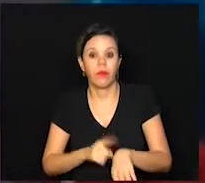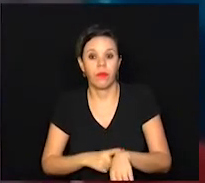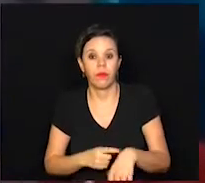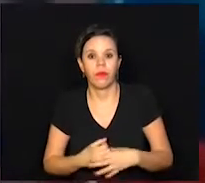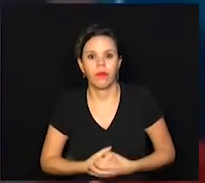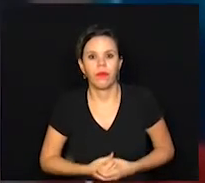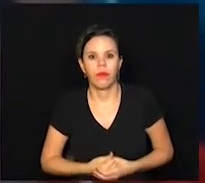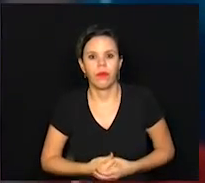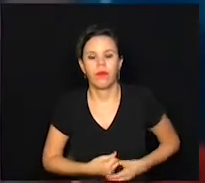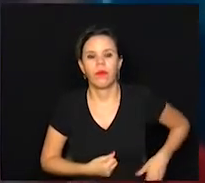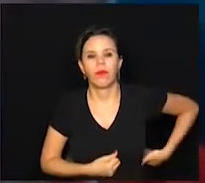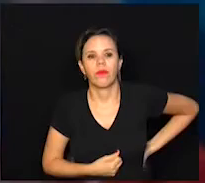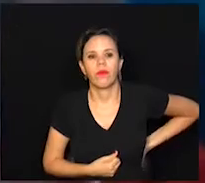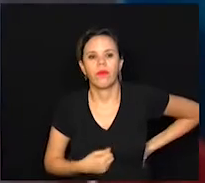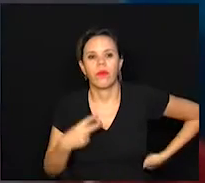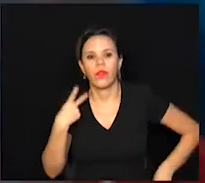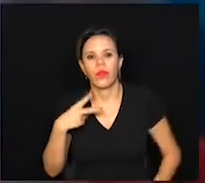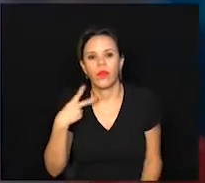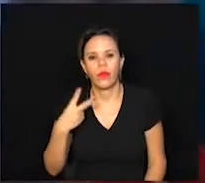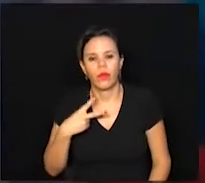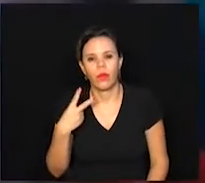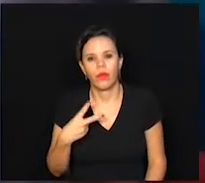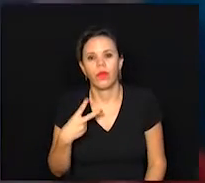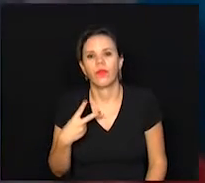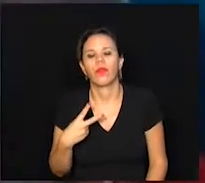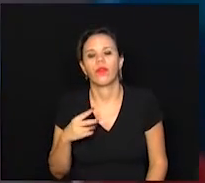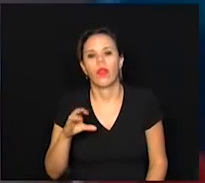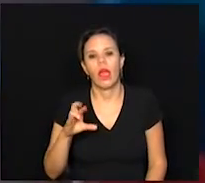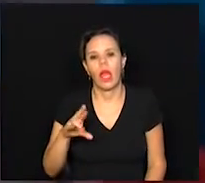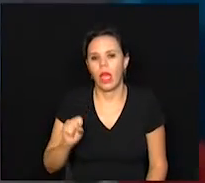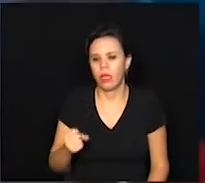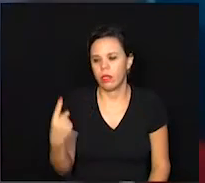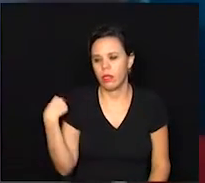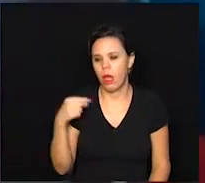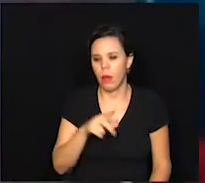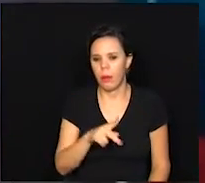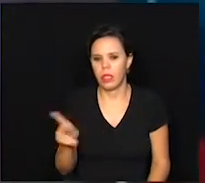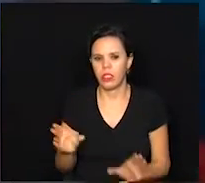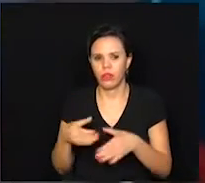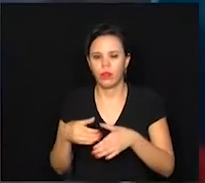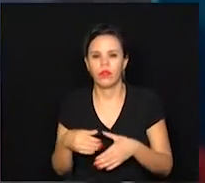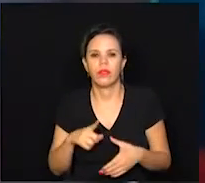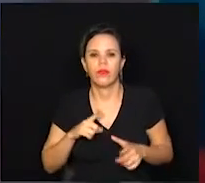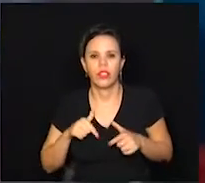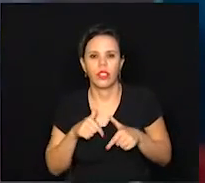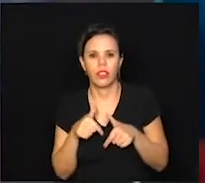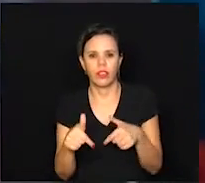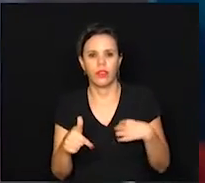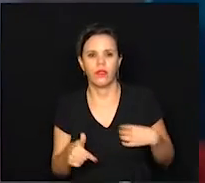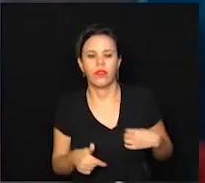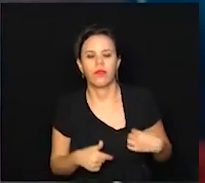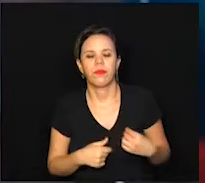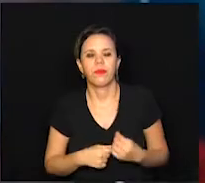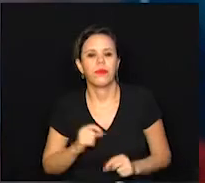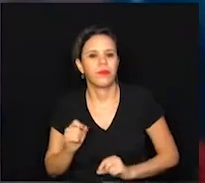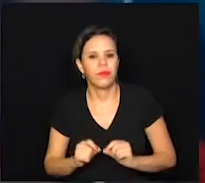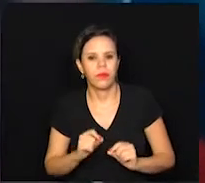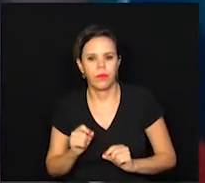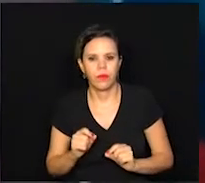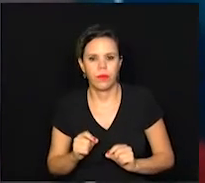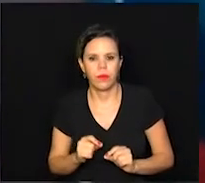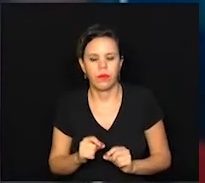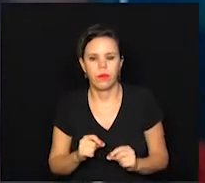E o vereador Carlos Signorelli, na época presidente da comissão, teve uma iniciativa que